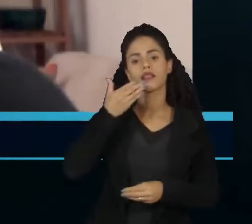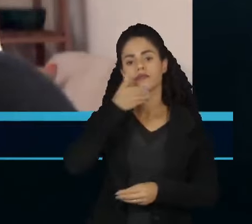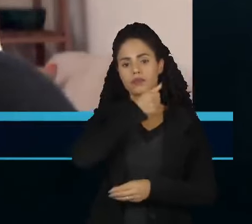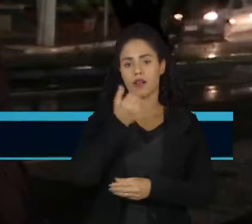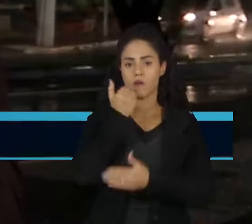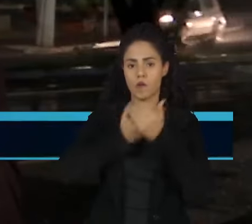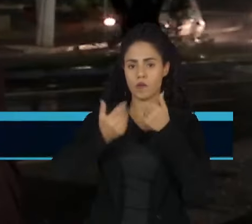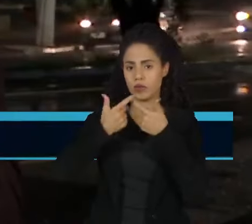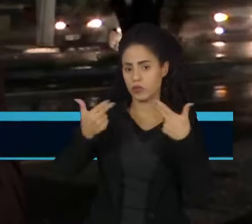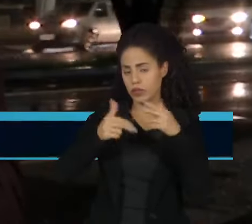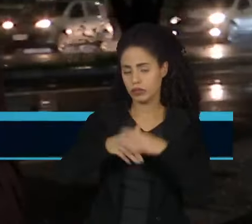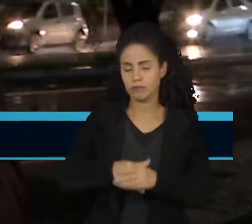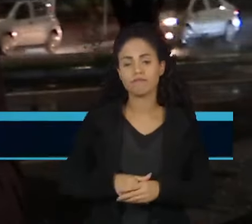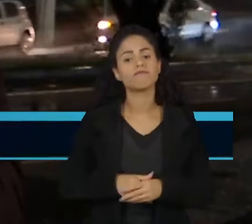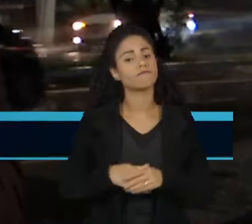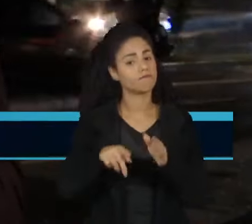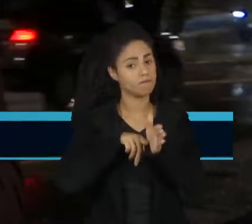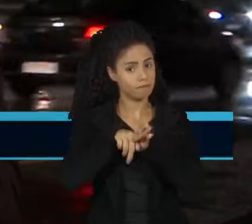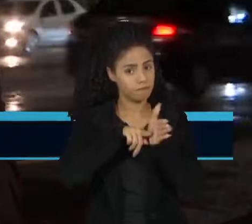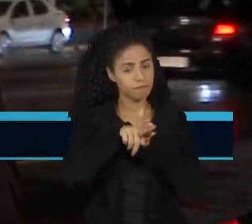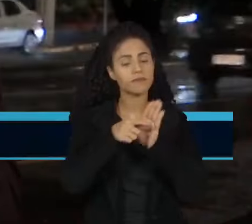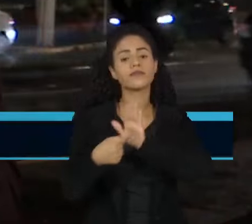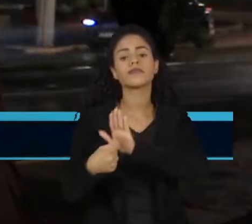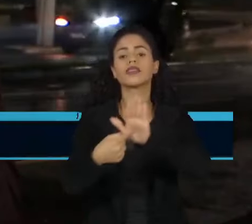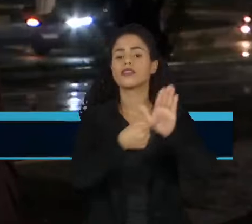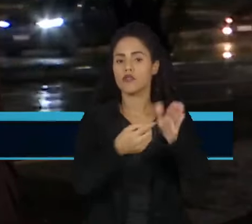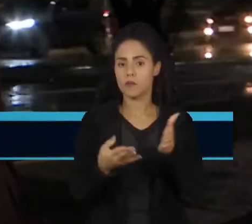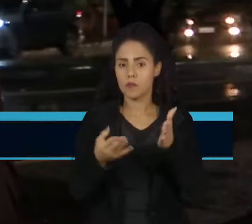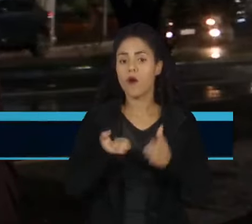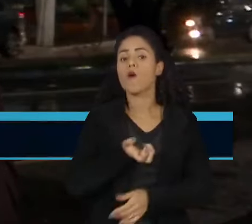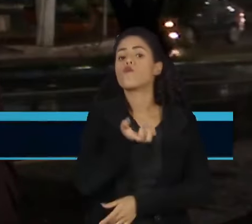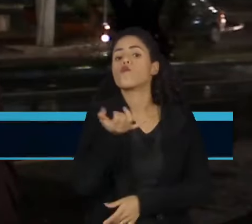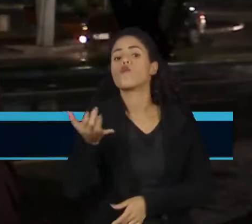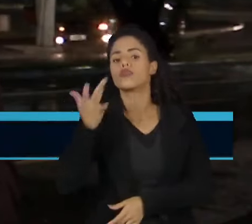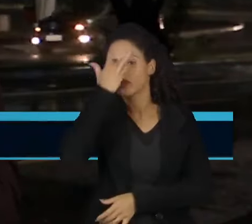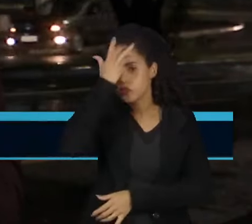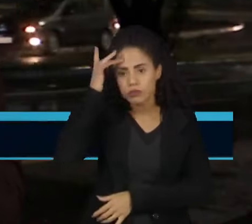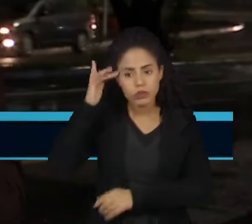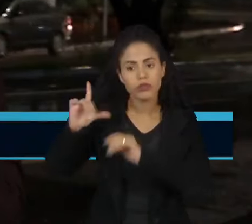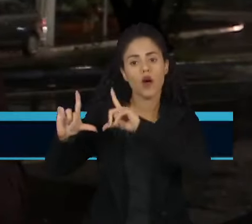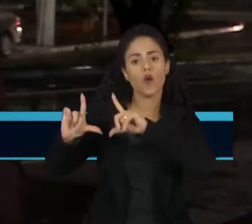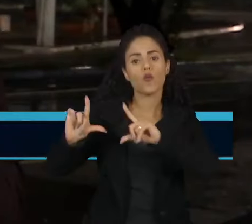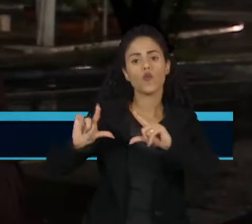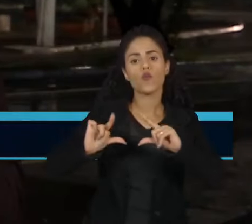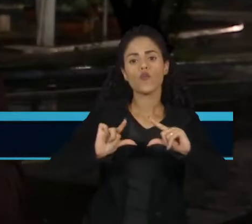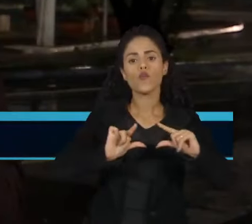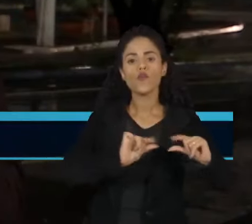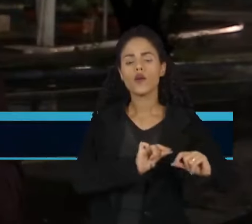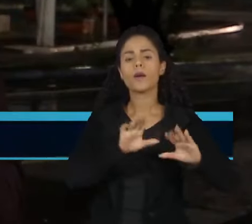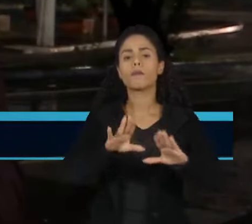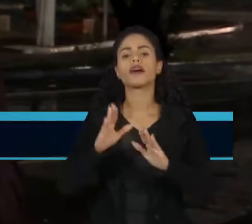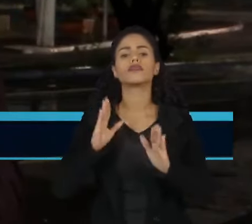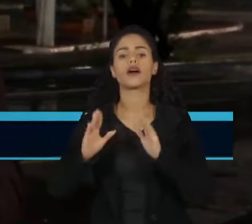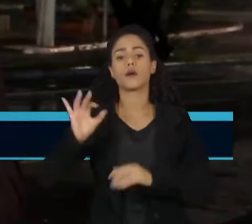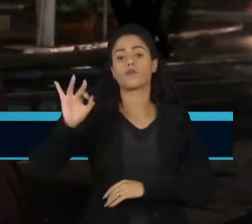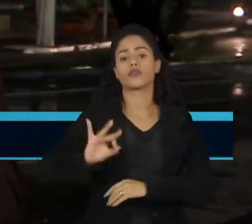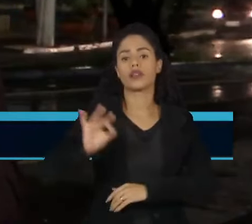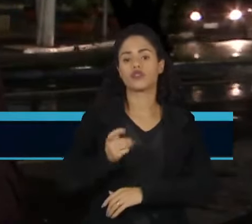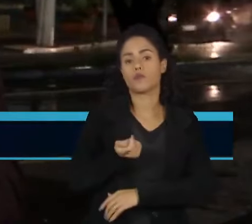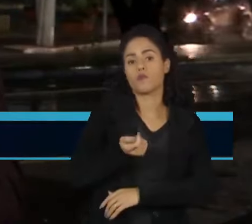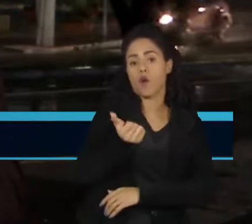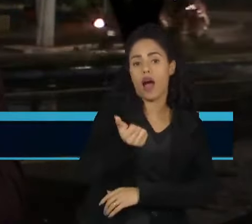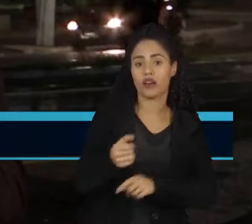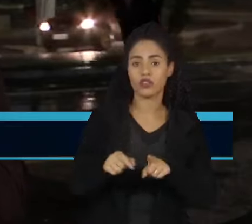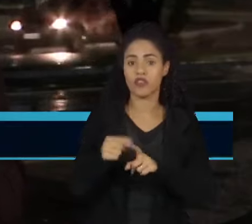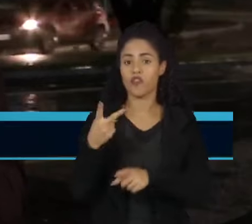e tudo mais. A pesquisa mostrou que também houve queda no número de pessoas em situação de pobreza, mas num percentual menor, de